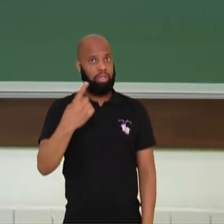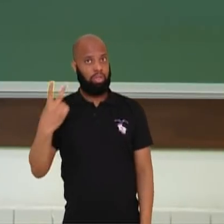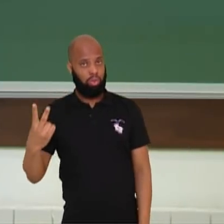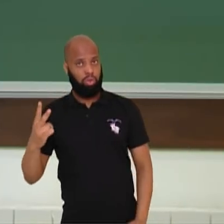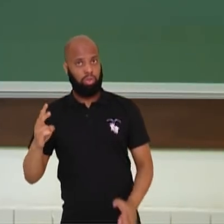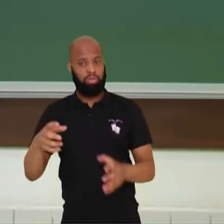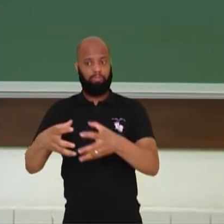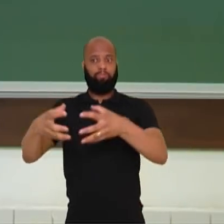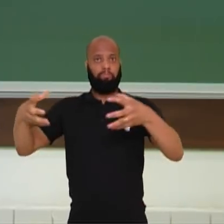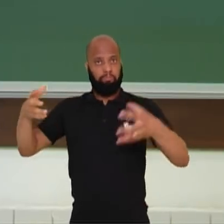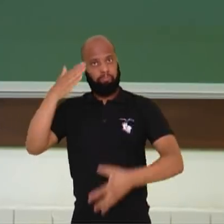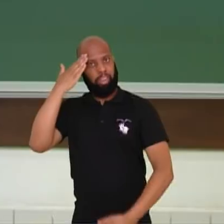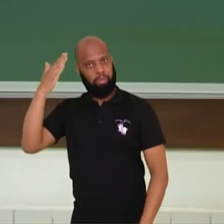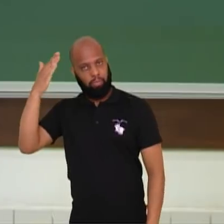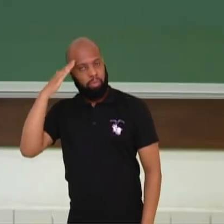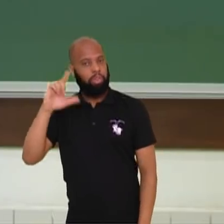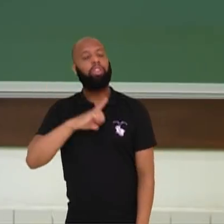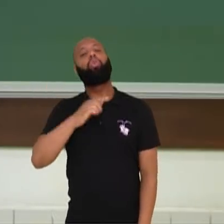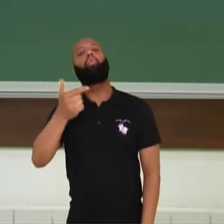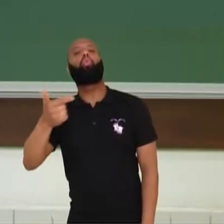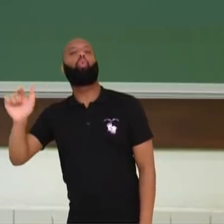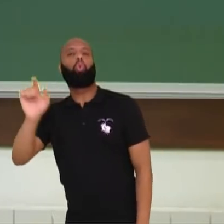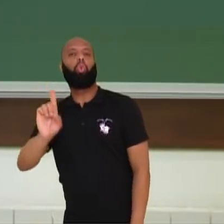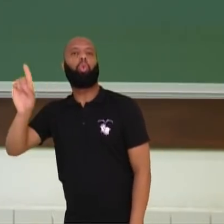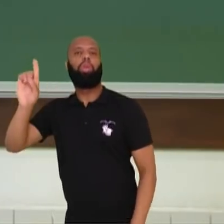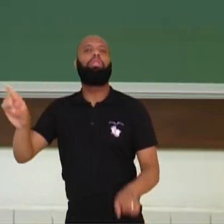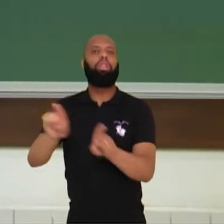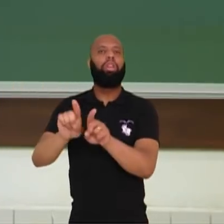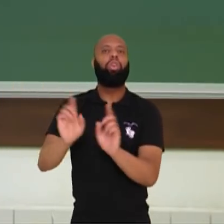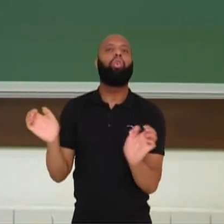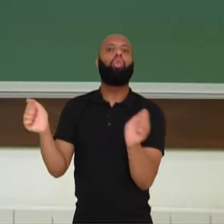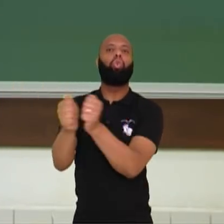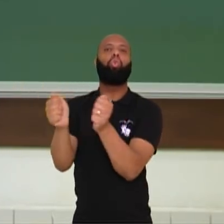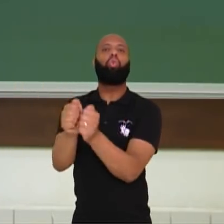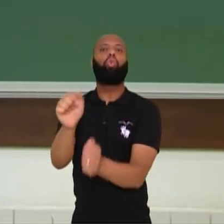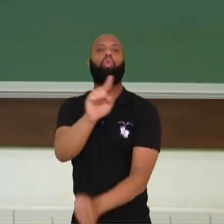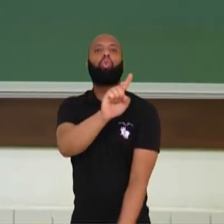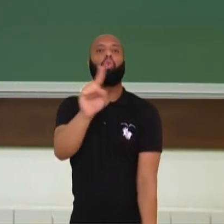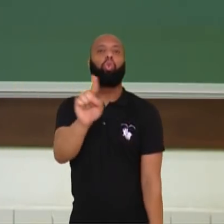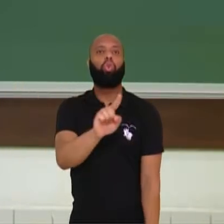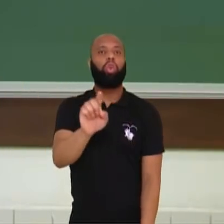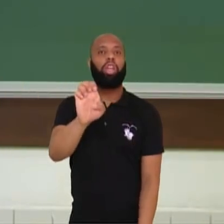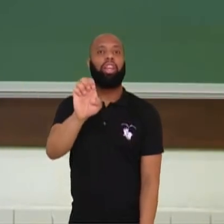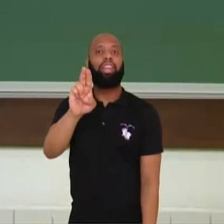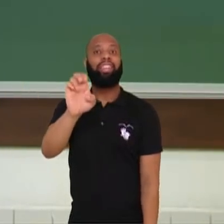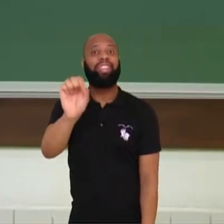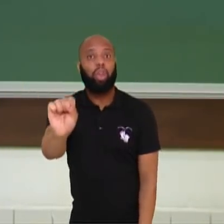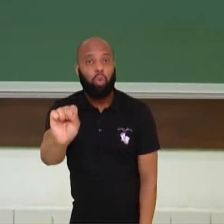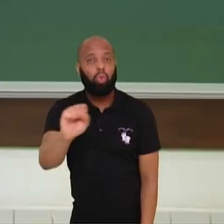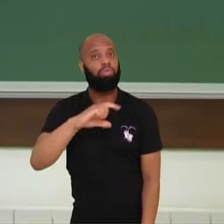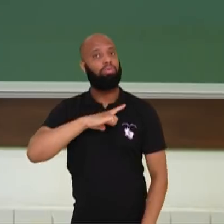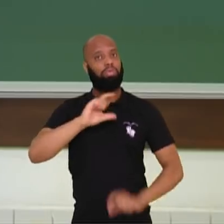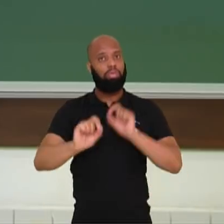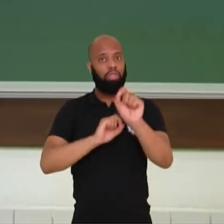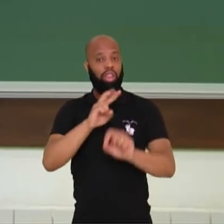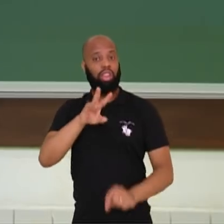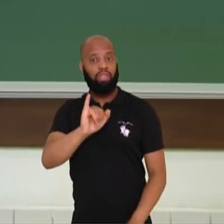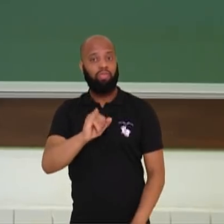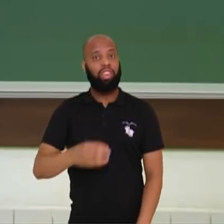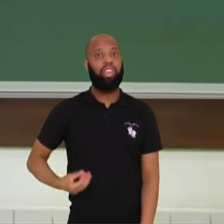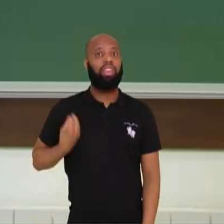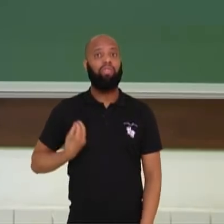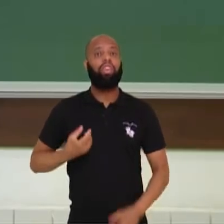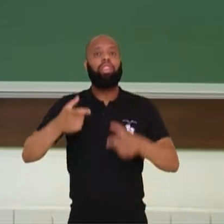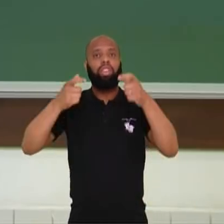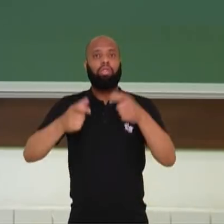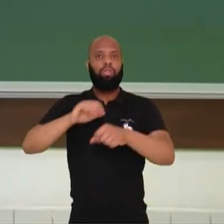entre ele e mais 11, 12 grandes deuses, que são liderados, os que derrotaram os titãs, e vão viver no Monte Olimpo. É